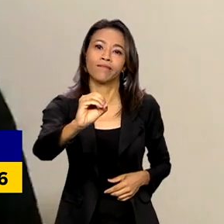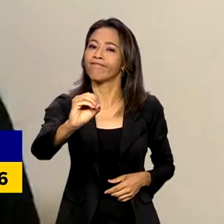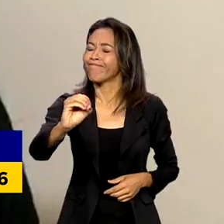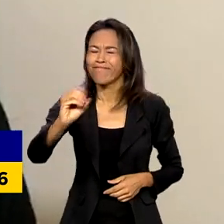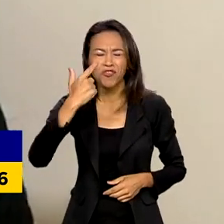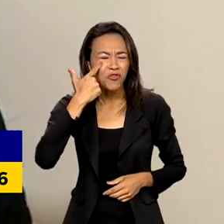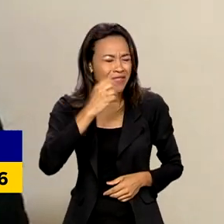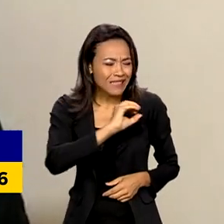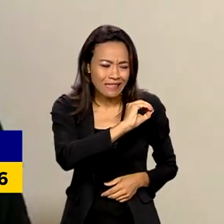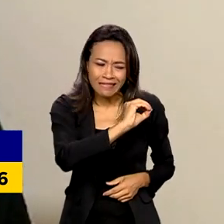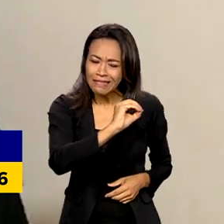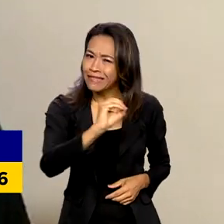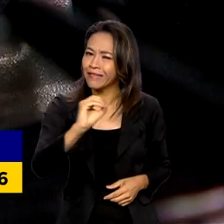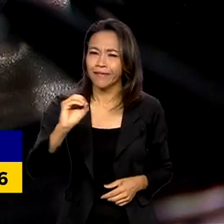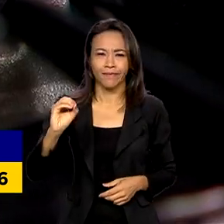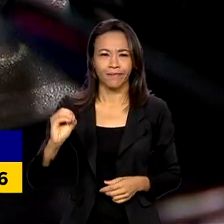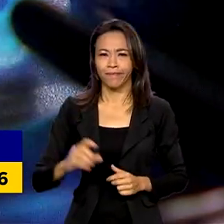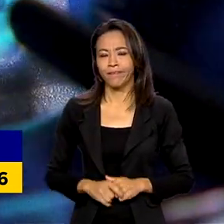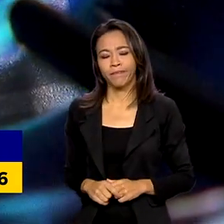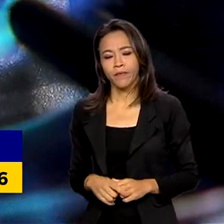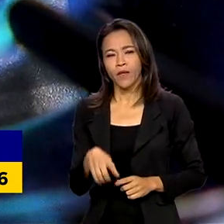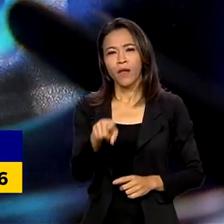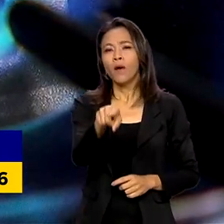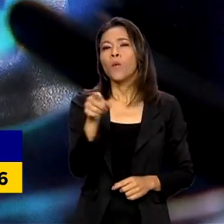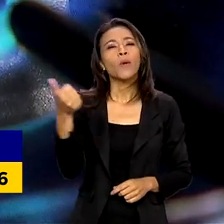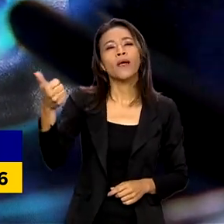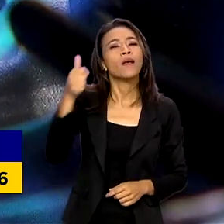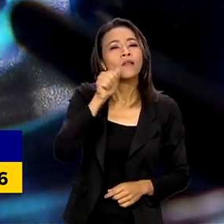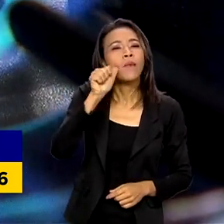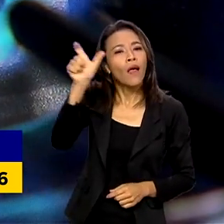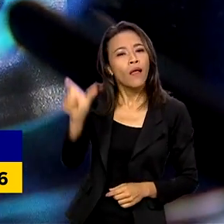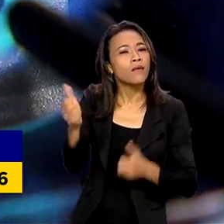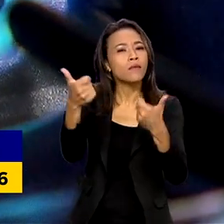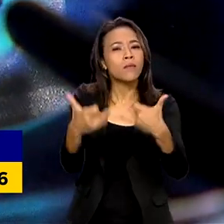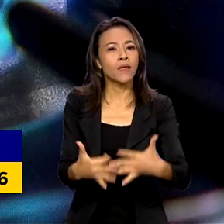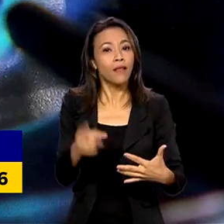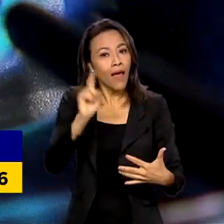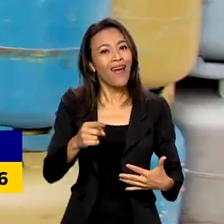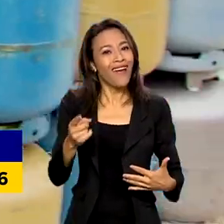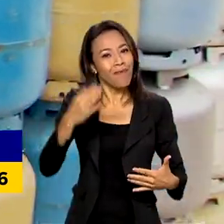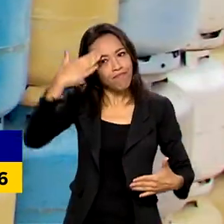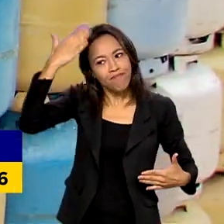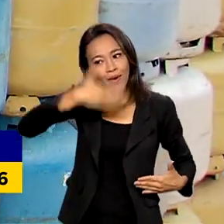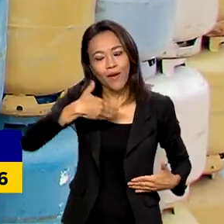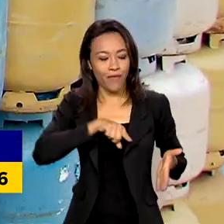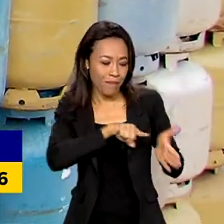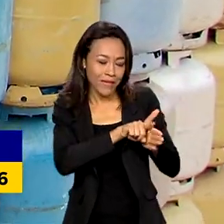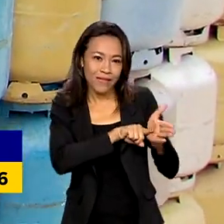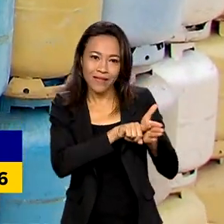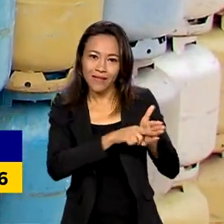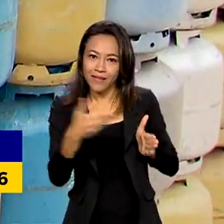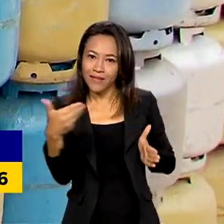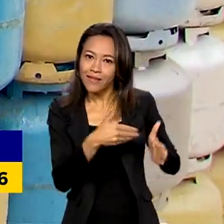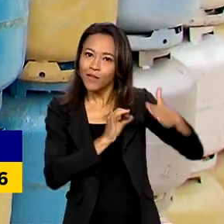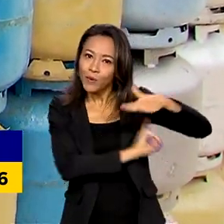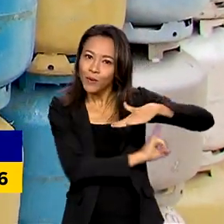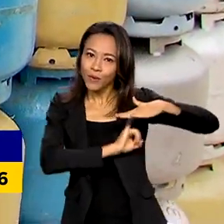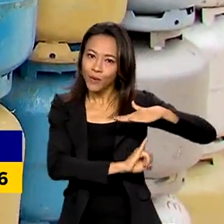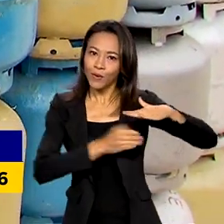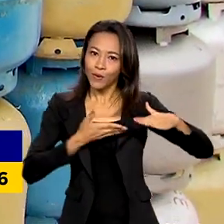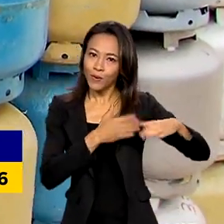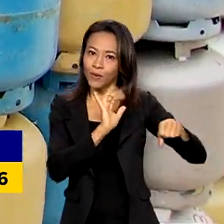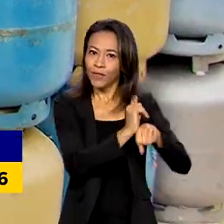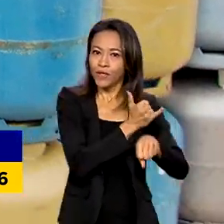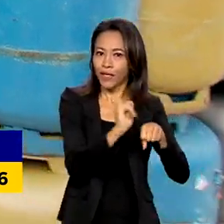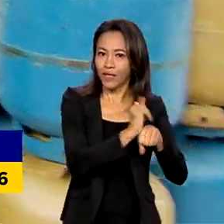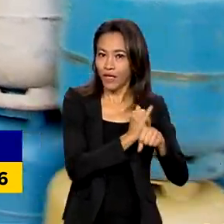vi queda nenhuma. O que a Rosângela relatou foi constatado por um levantamento feito pelo Instituto de Estudos